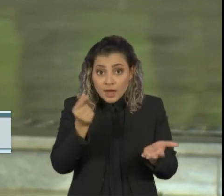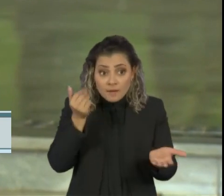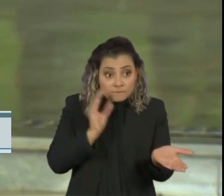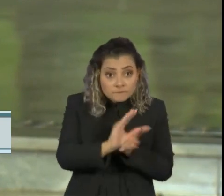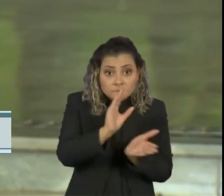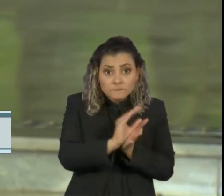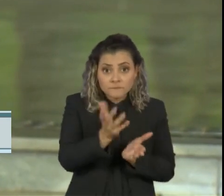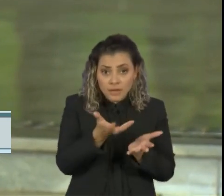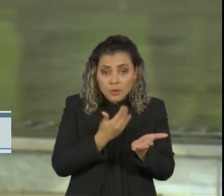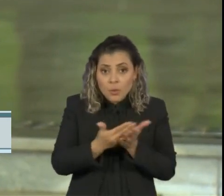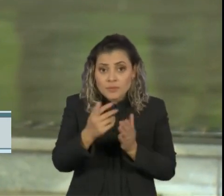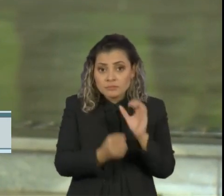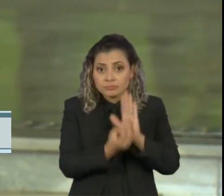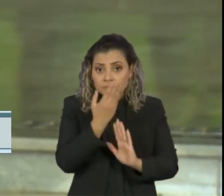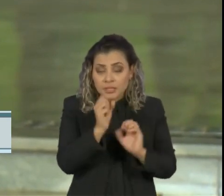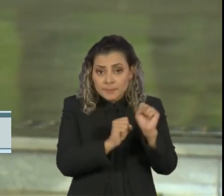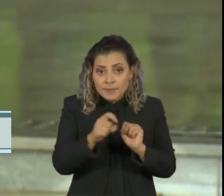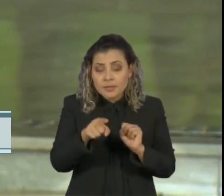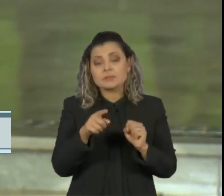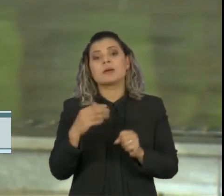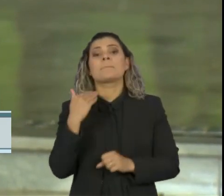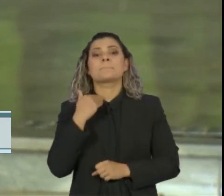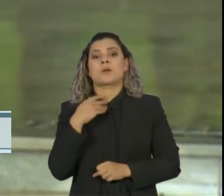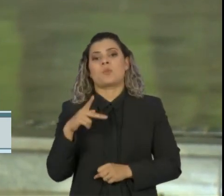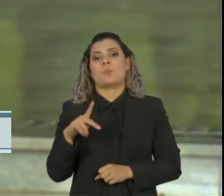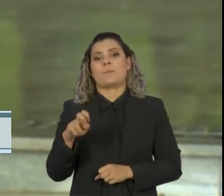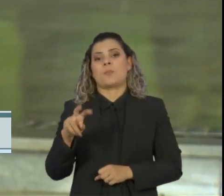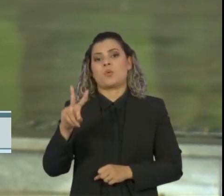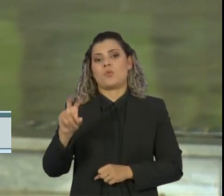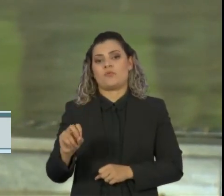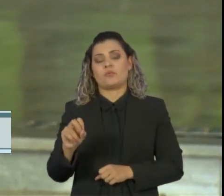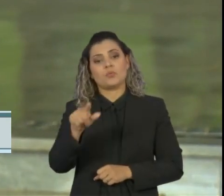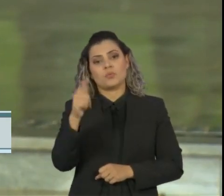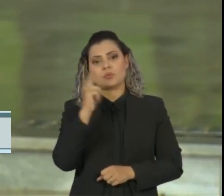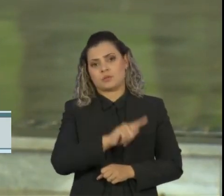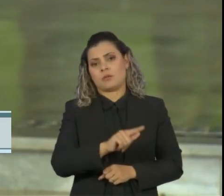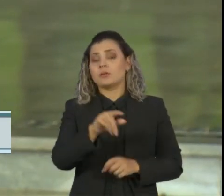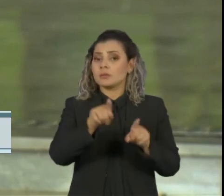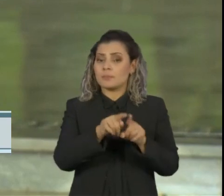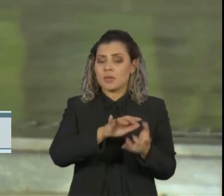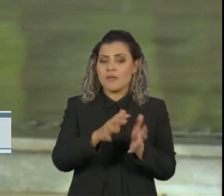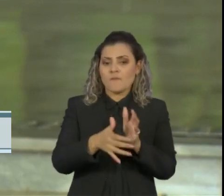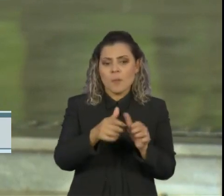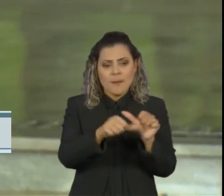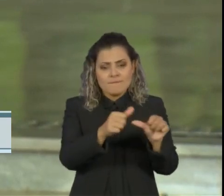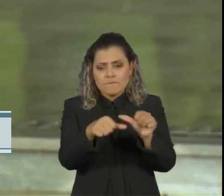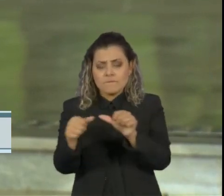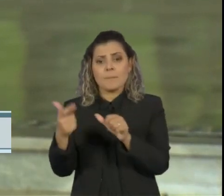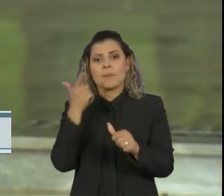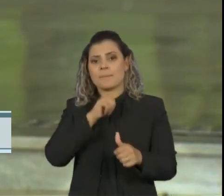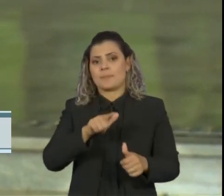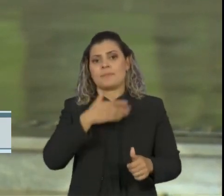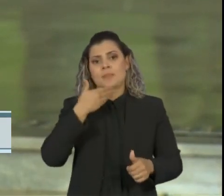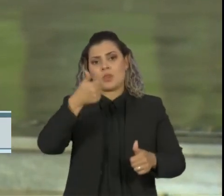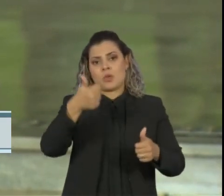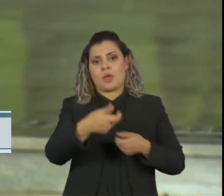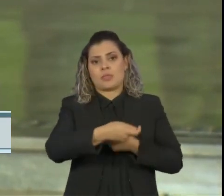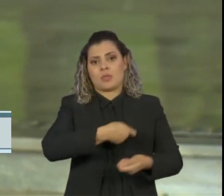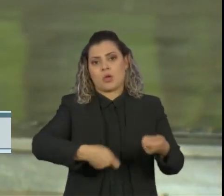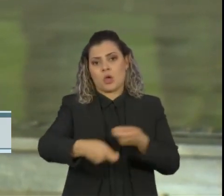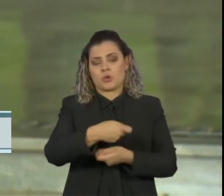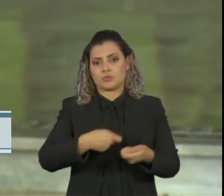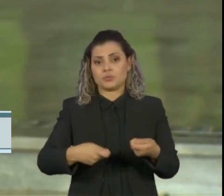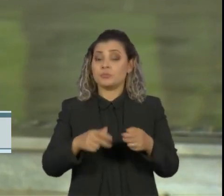linha, tá? Através do site do Banco do Povo, e estamos atuando nas microrreformas para melhorar o ambiente de negócios,